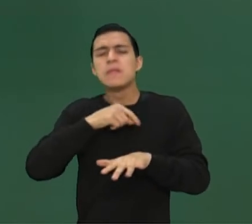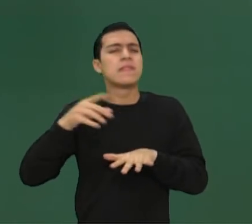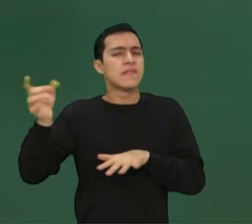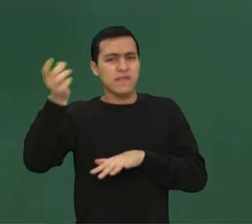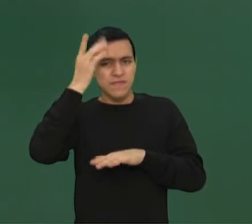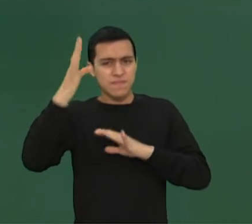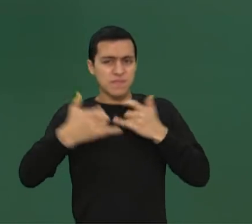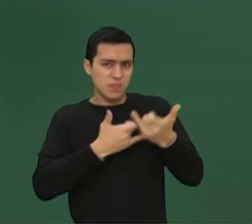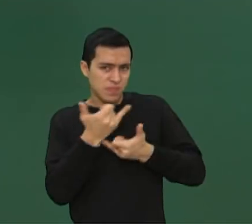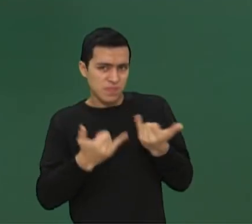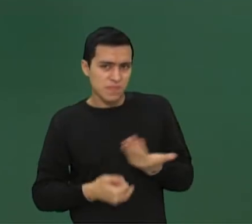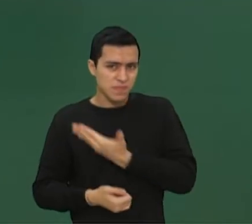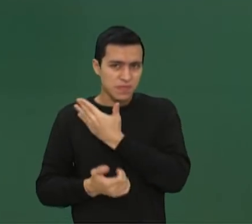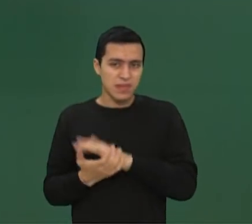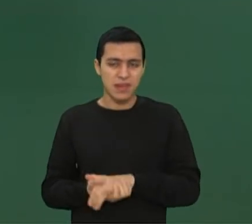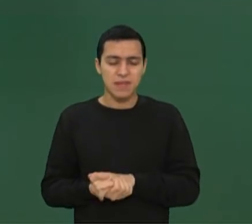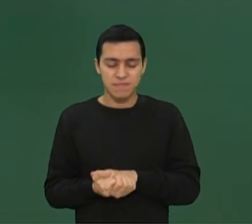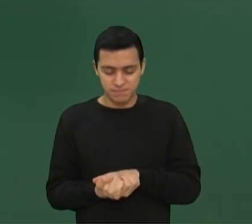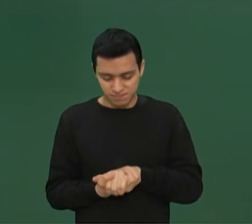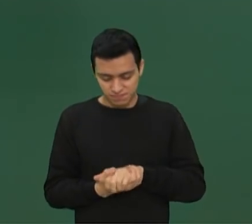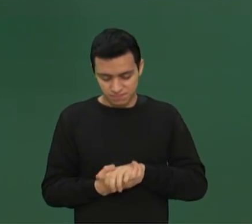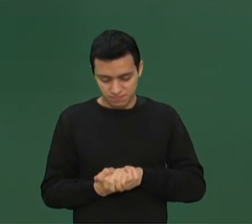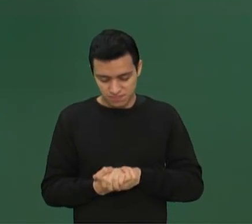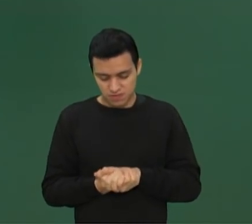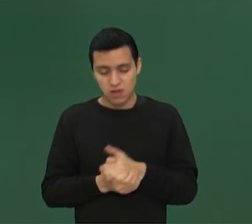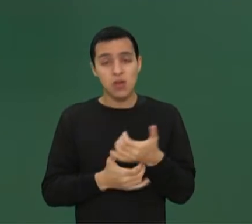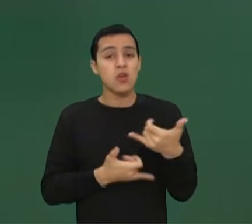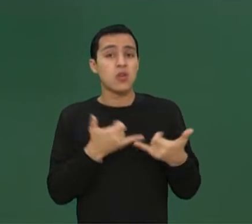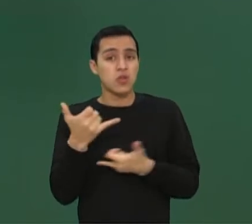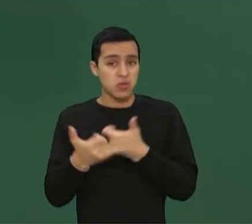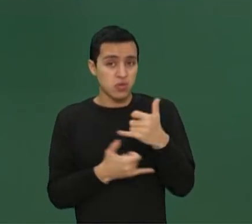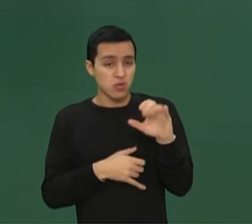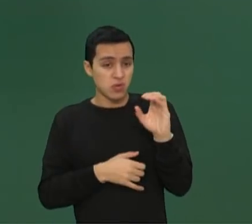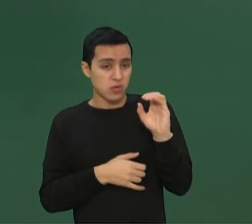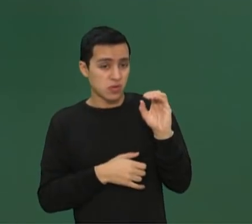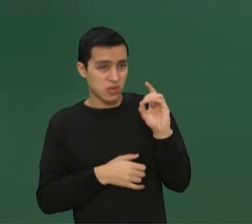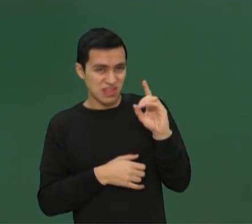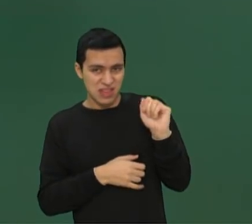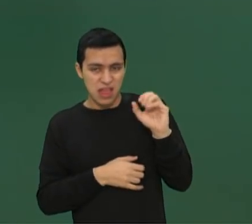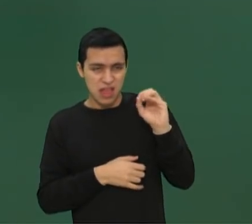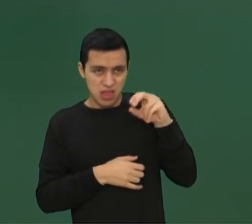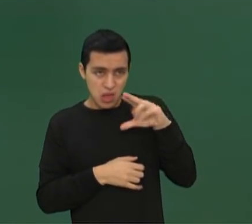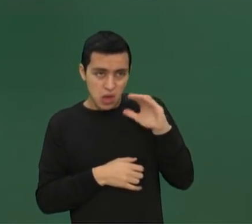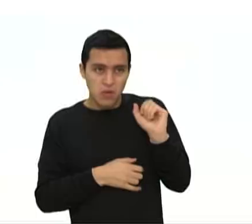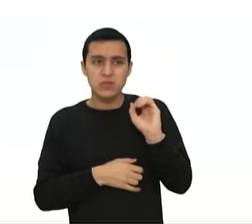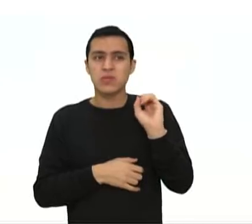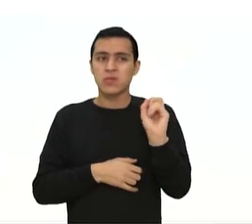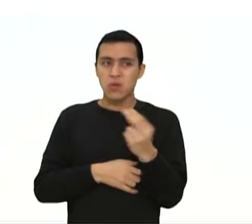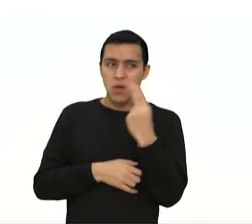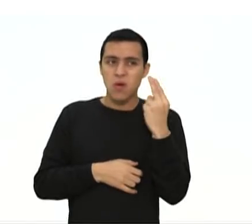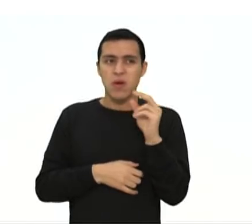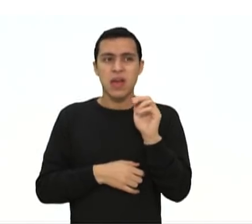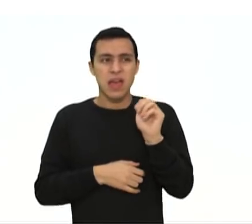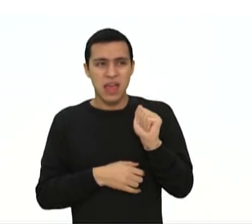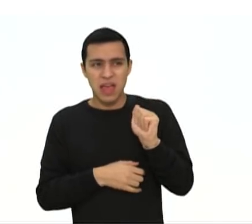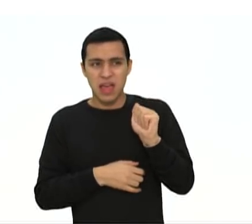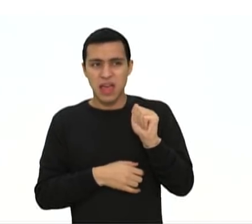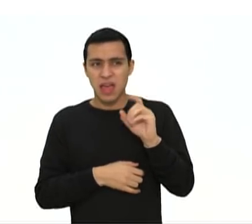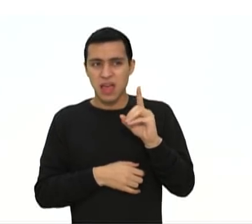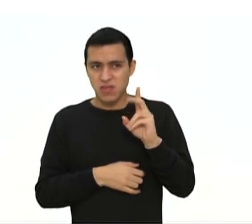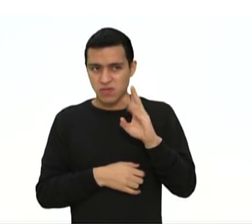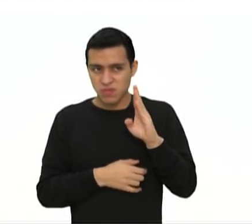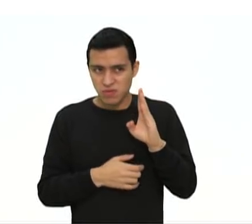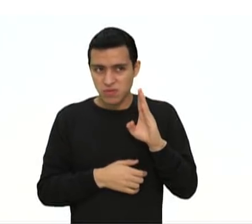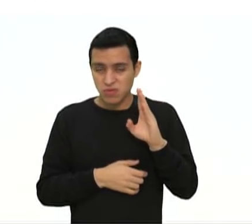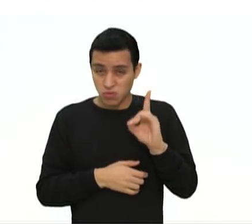facilmente. O jogo da onça, ou adugo, né, em alguns lugares é conhecido por esse nome, adugo, onça na língua